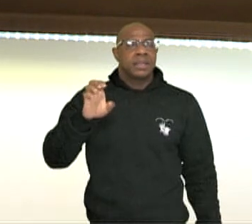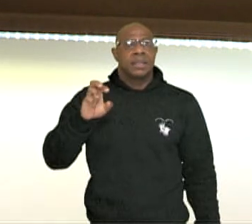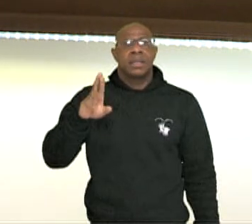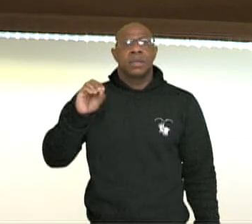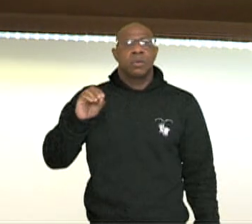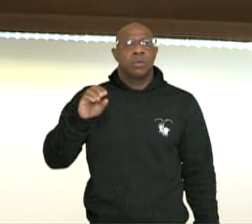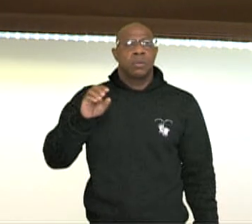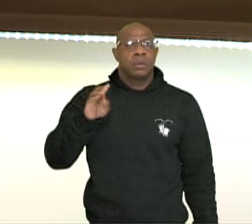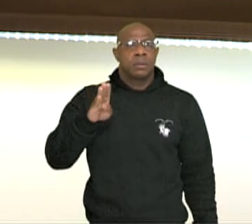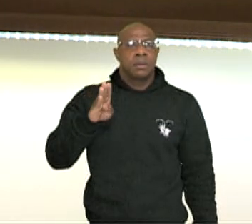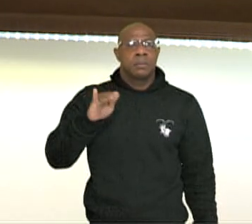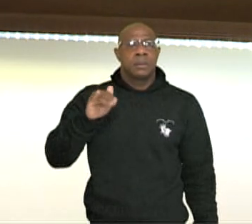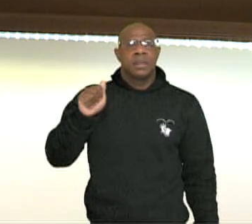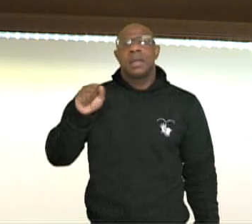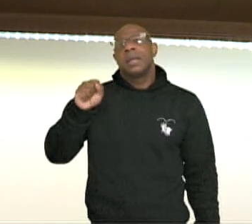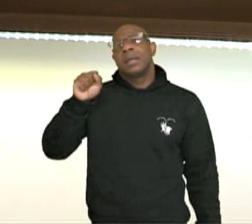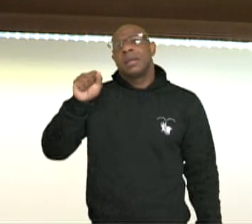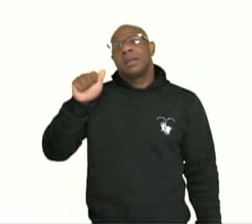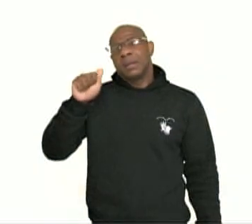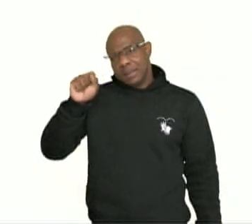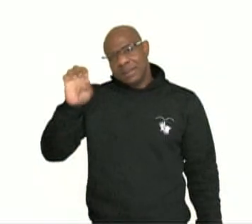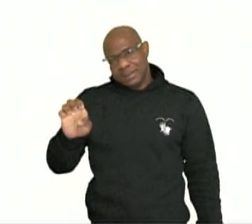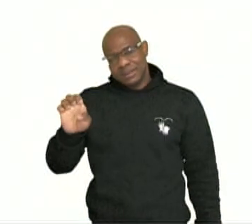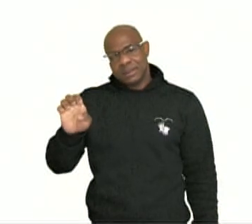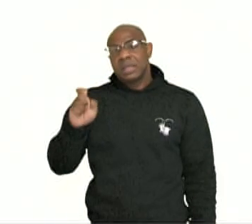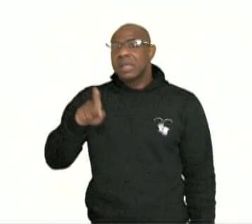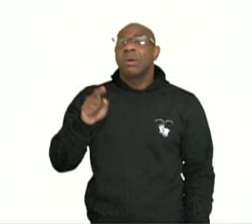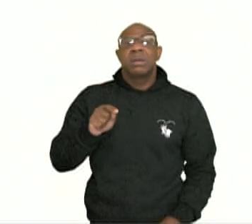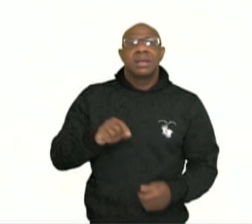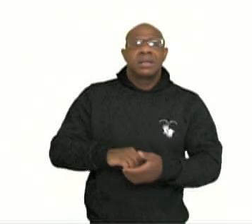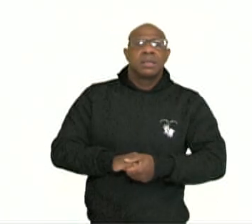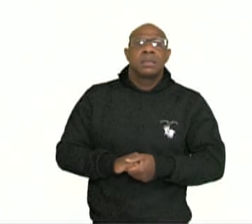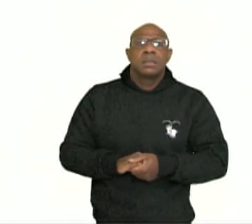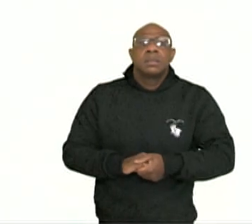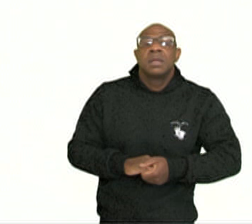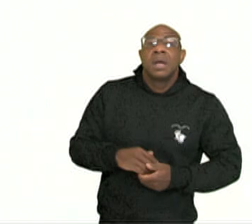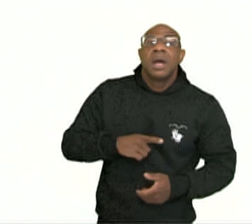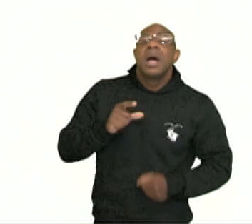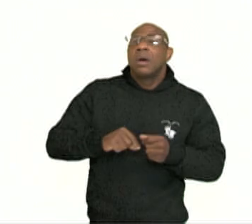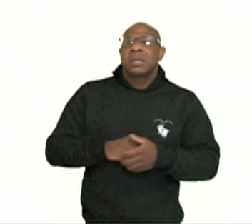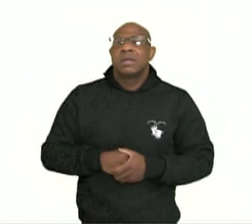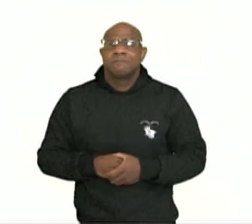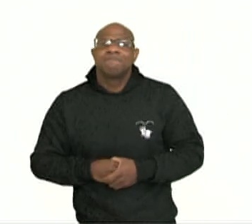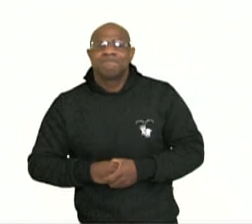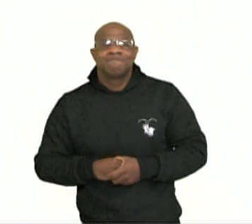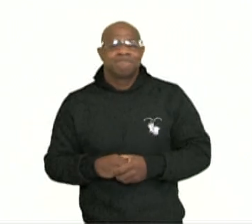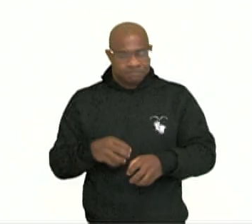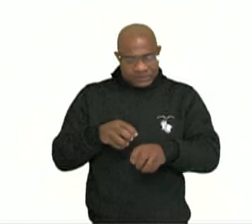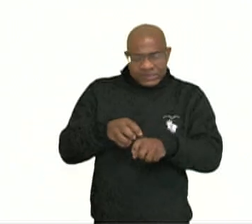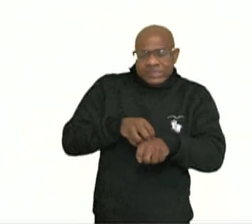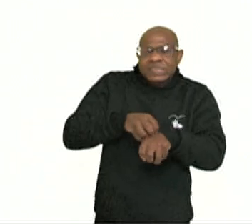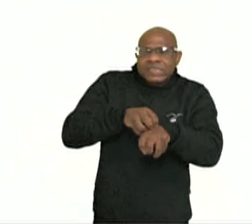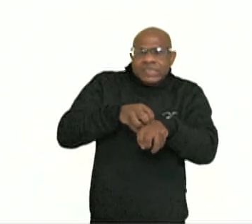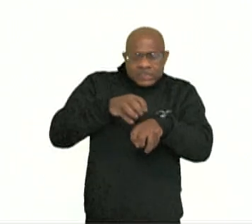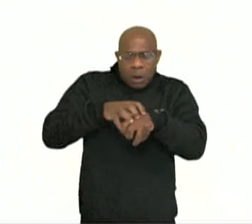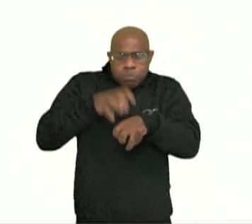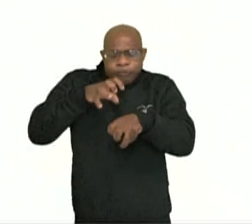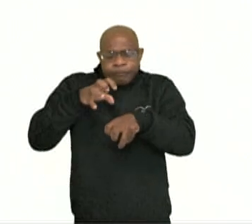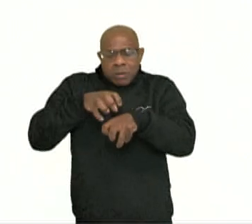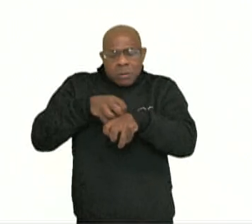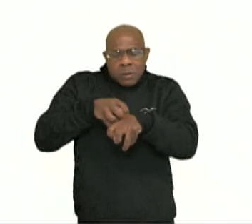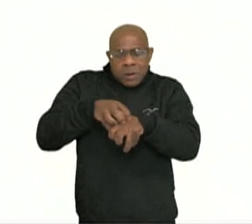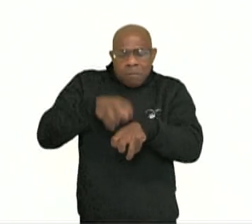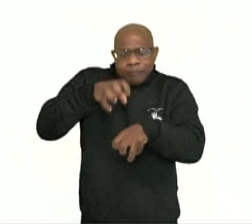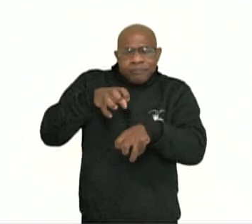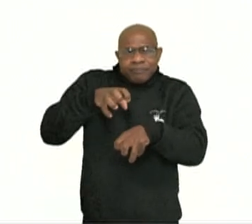ou enterobíase, né? Que é uma infecção intestinal que é causada ali